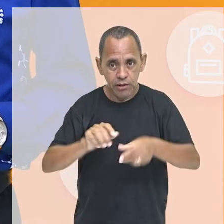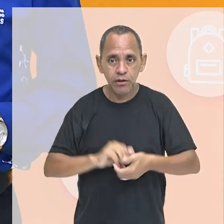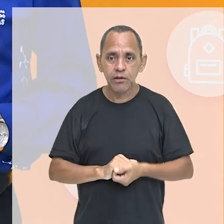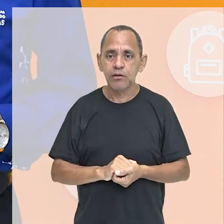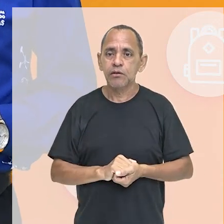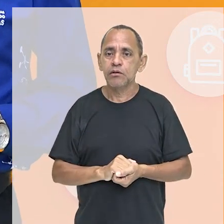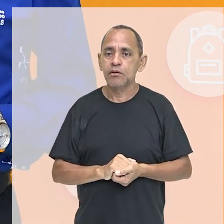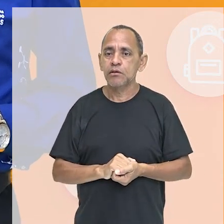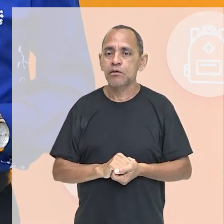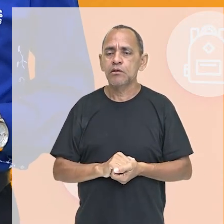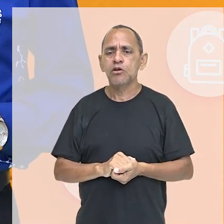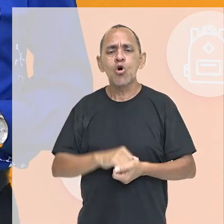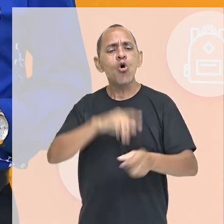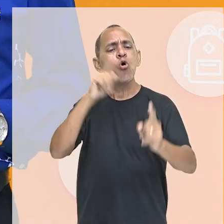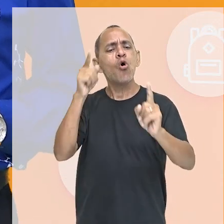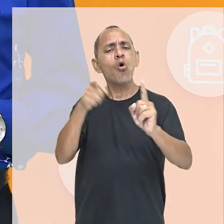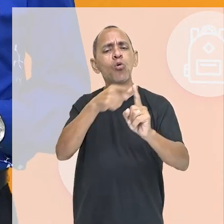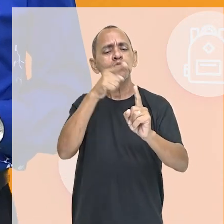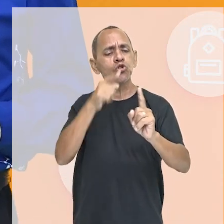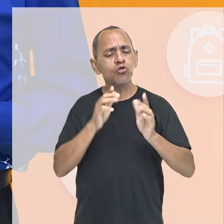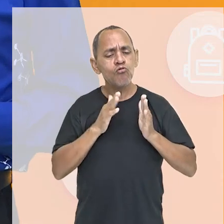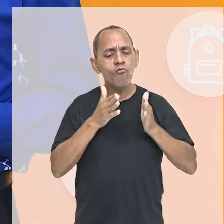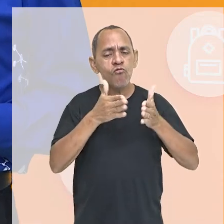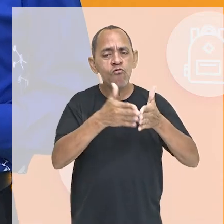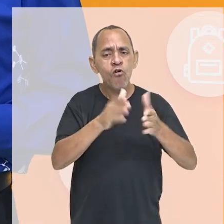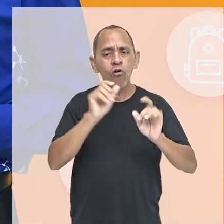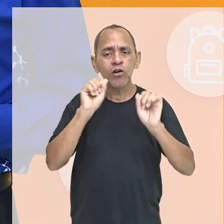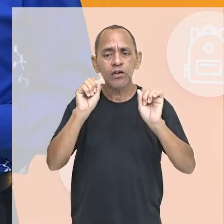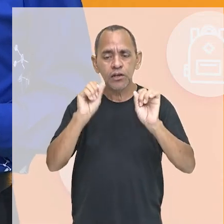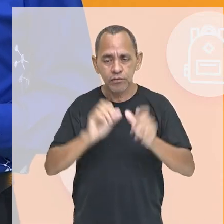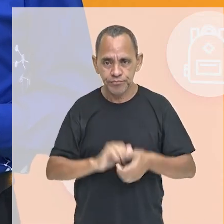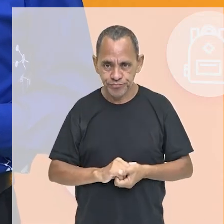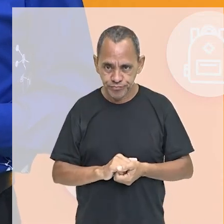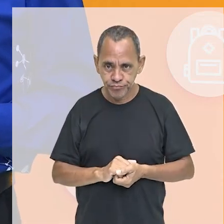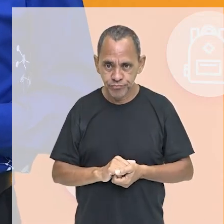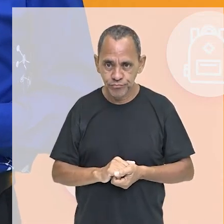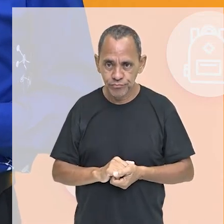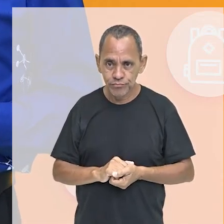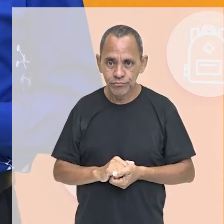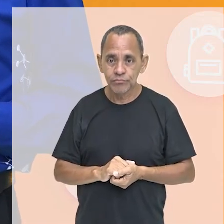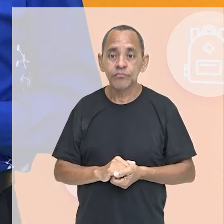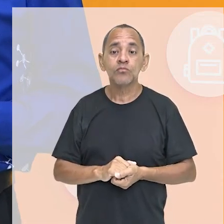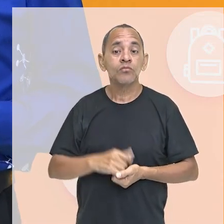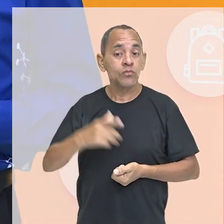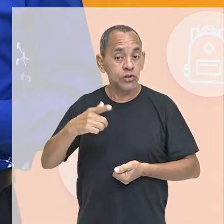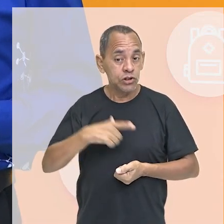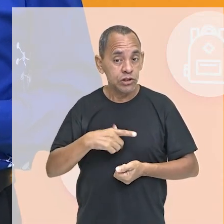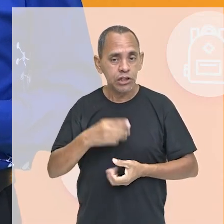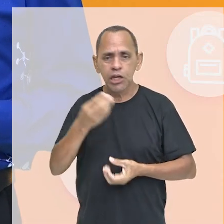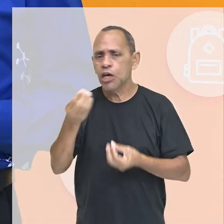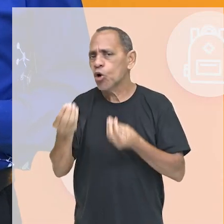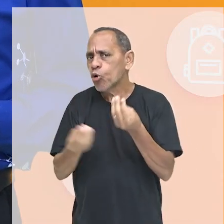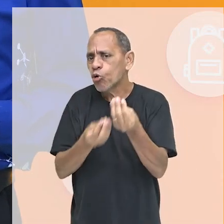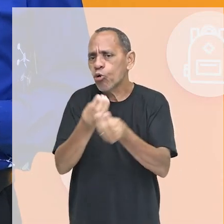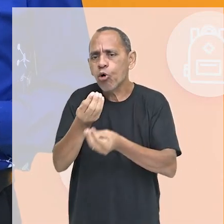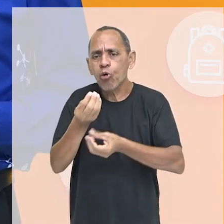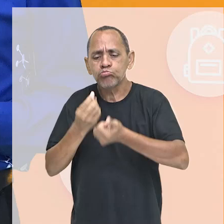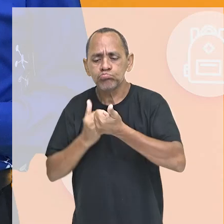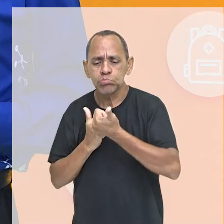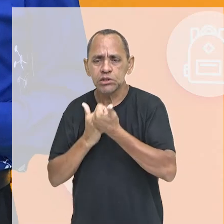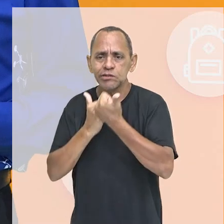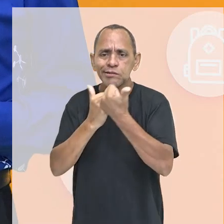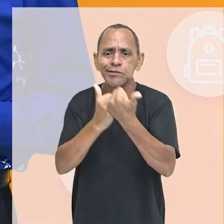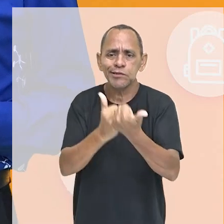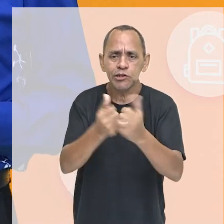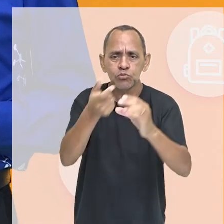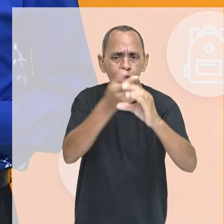com um objetivo bem específico: servir como meio de auxílio para o